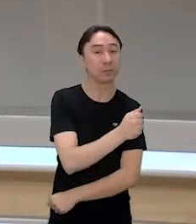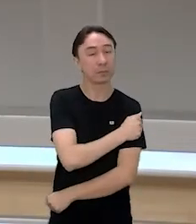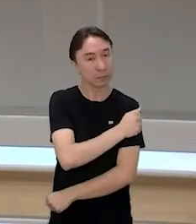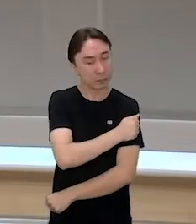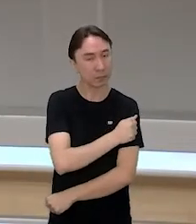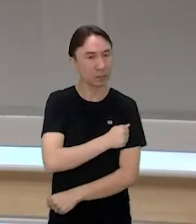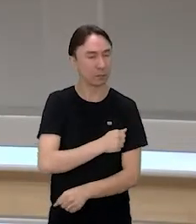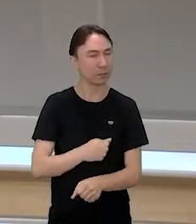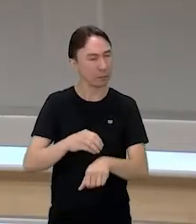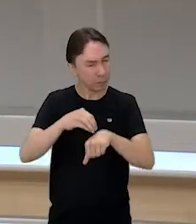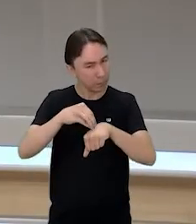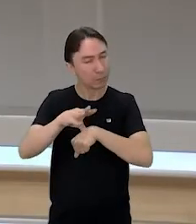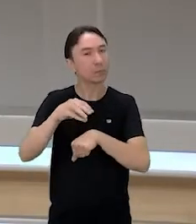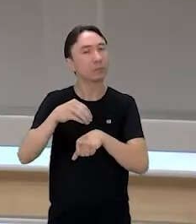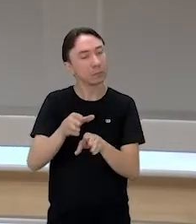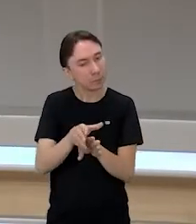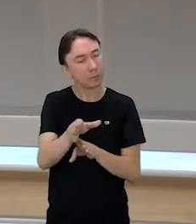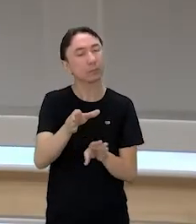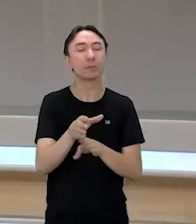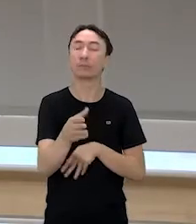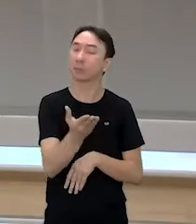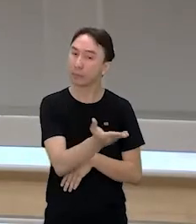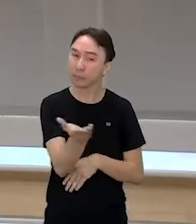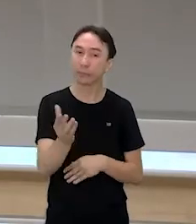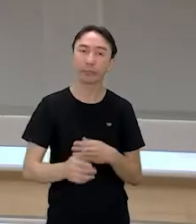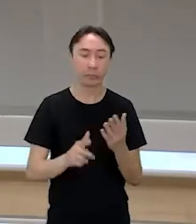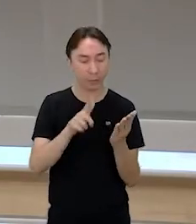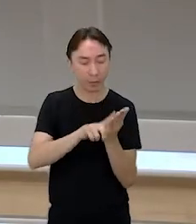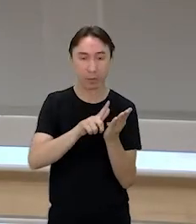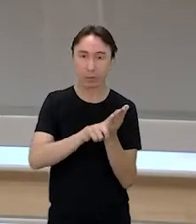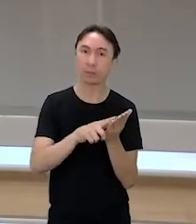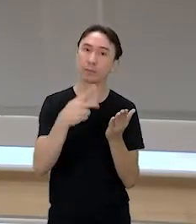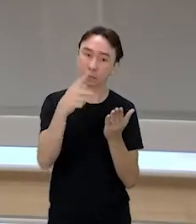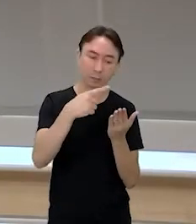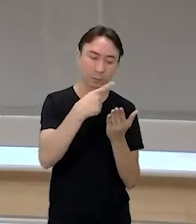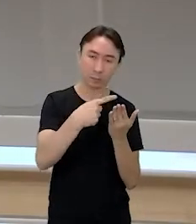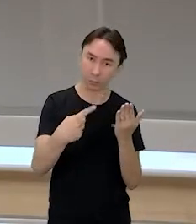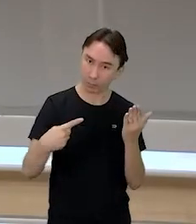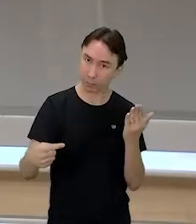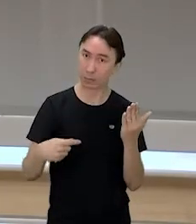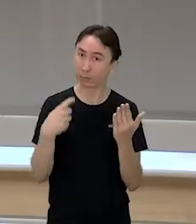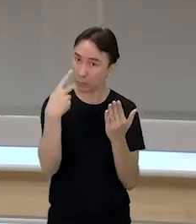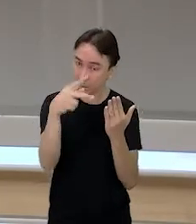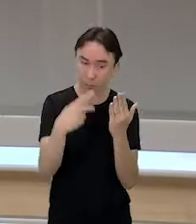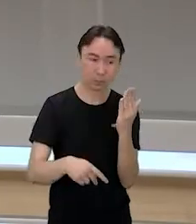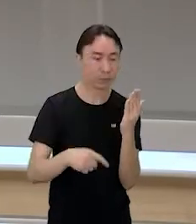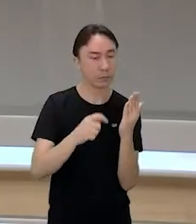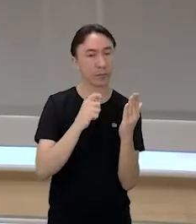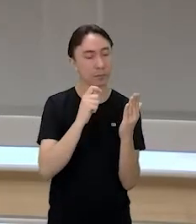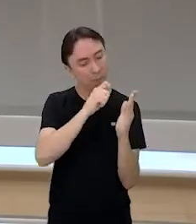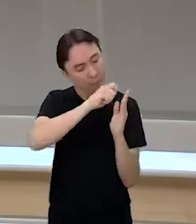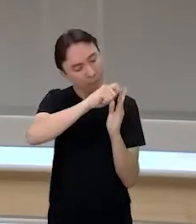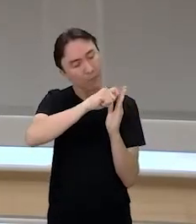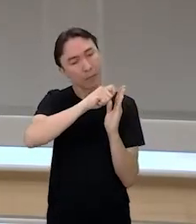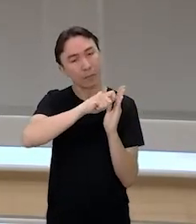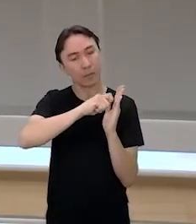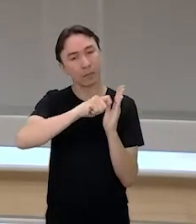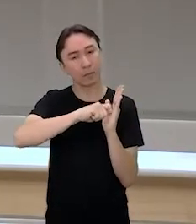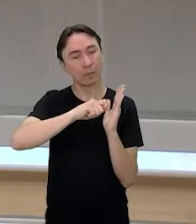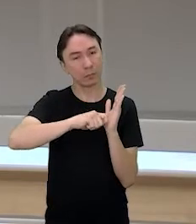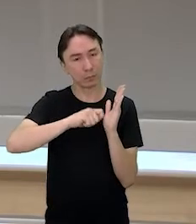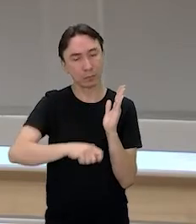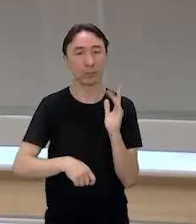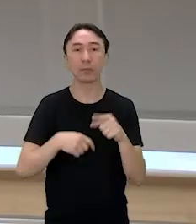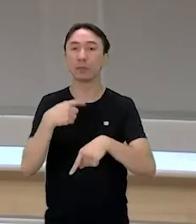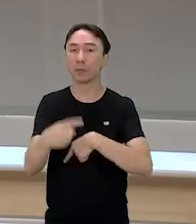orientação para que você esteja registrando essas ideias que vão sendo geradas em você e você possa estar discutindo aí com o seu professor